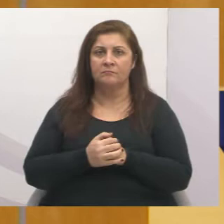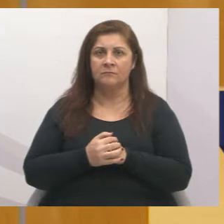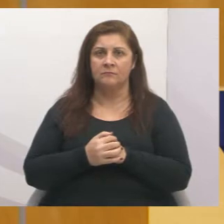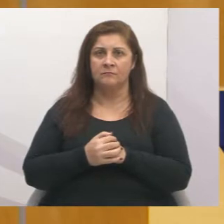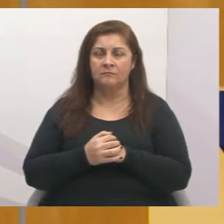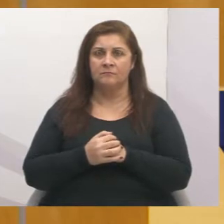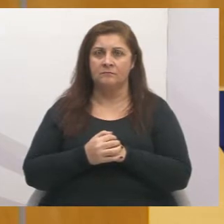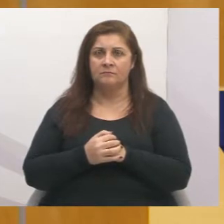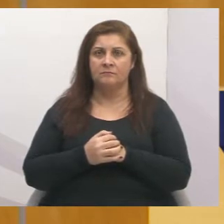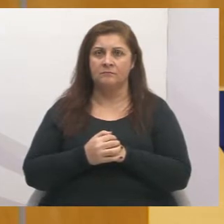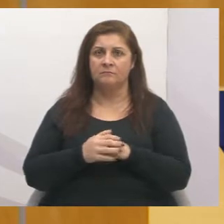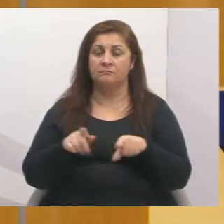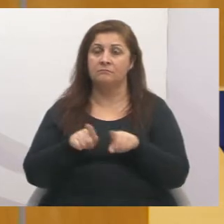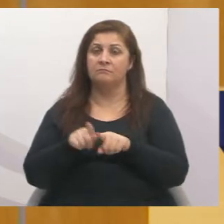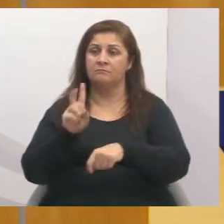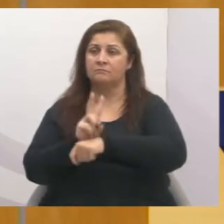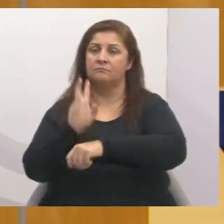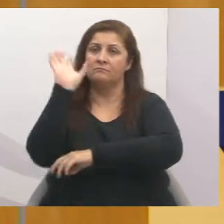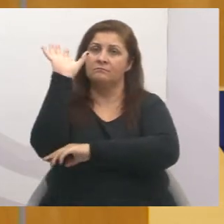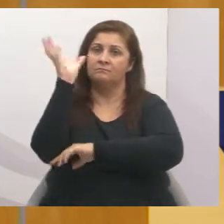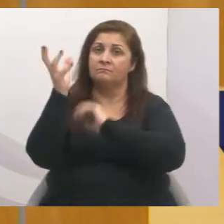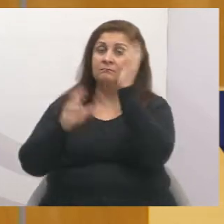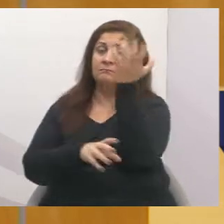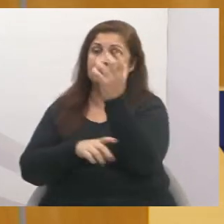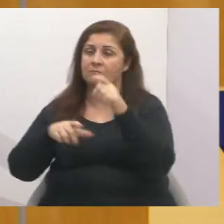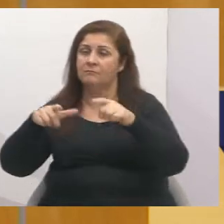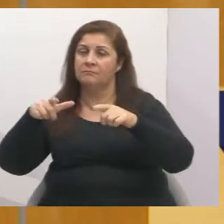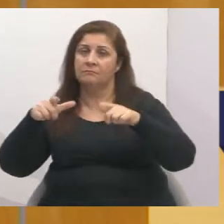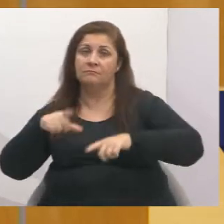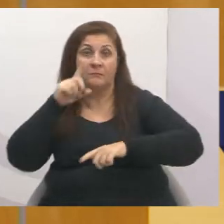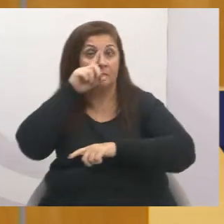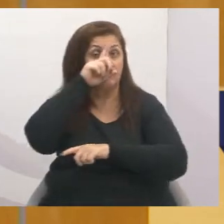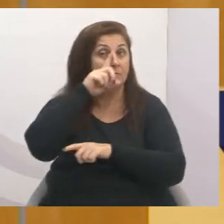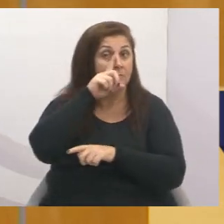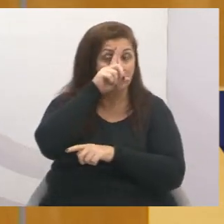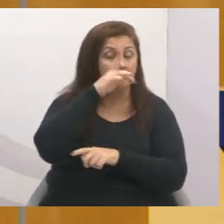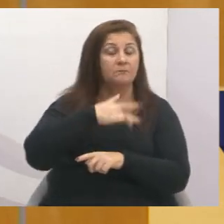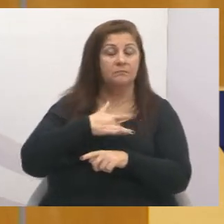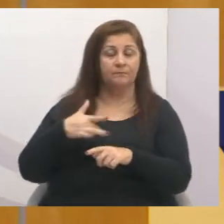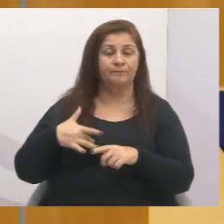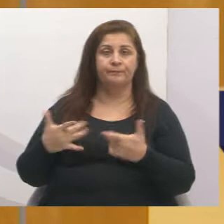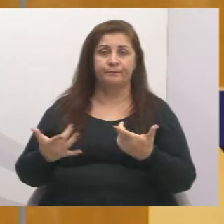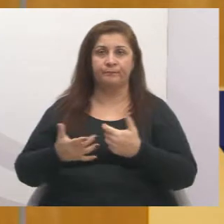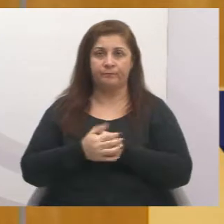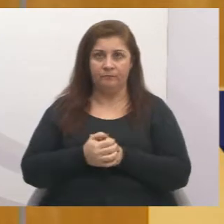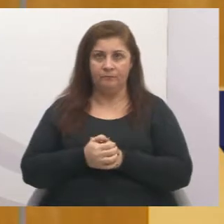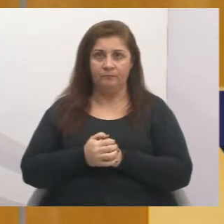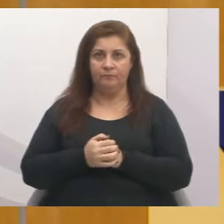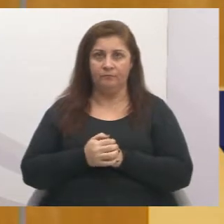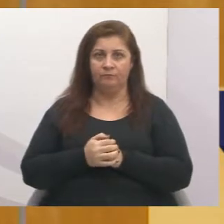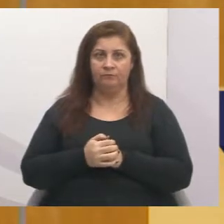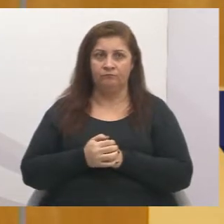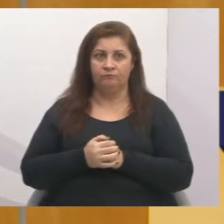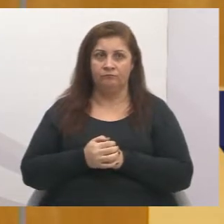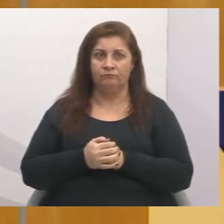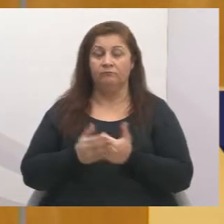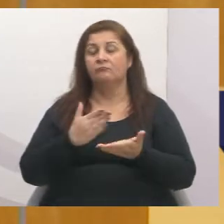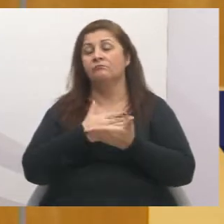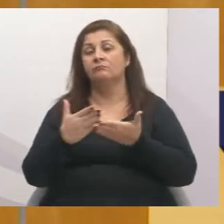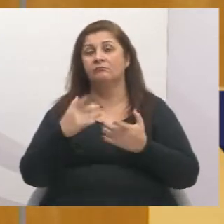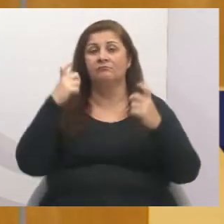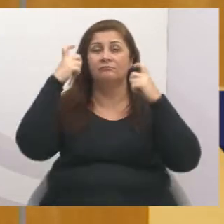trabalha com ambiente insalubre, ambiente nocivo à saúde pública. E é a partir desta